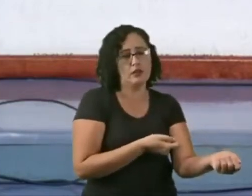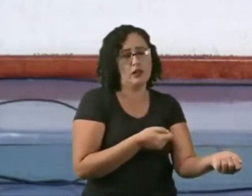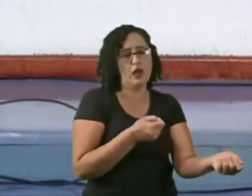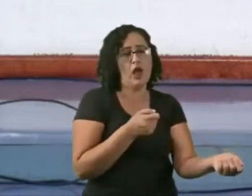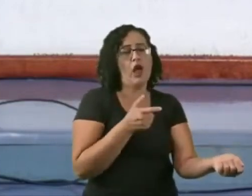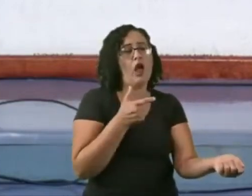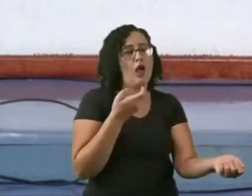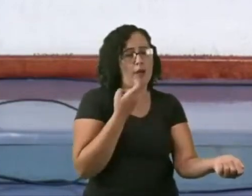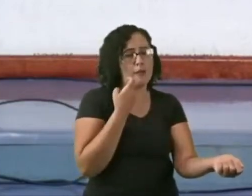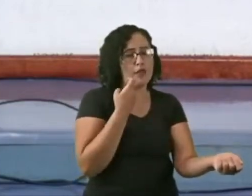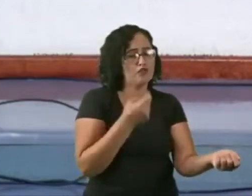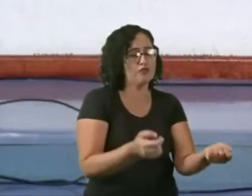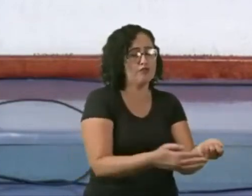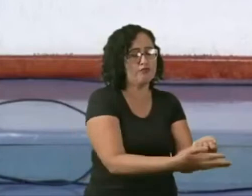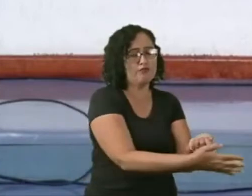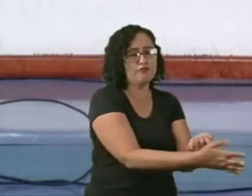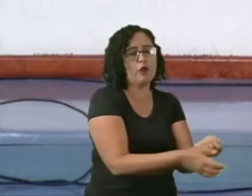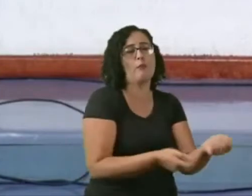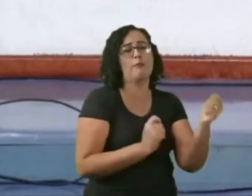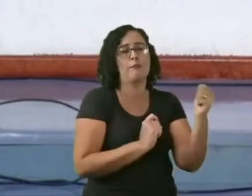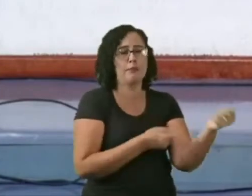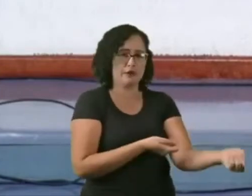Nós somos assim, irmãos, na verdade.